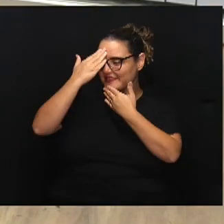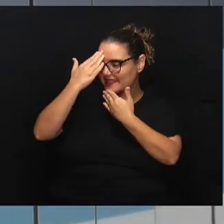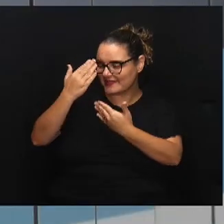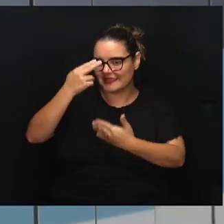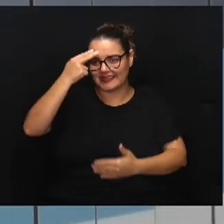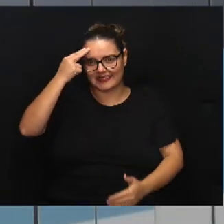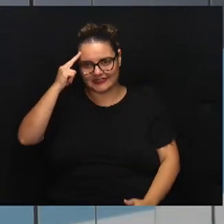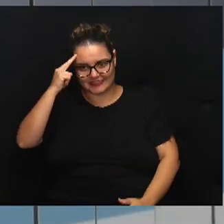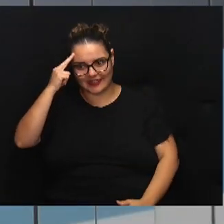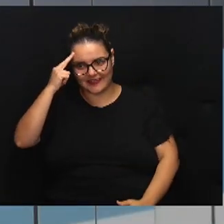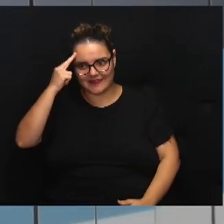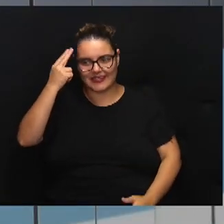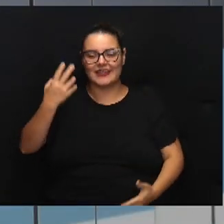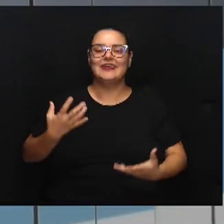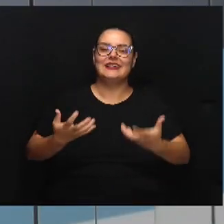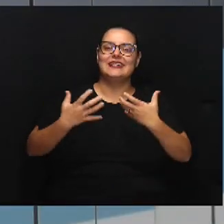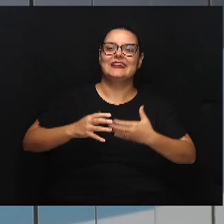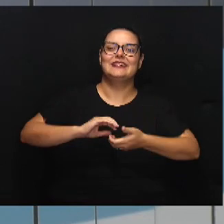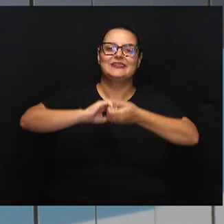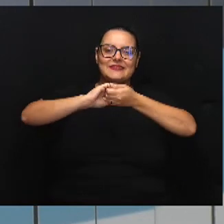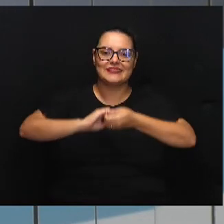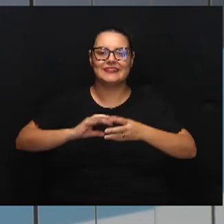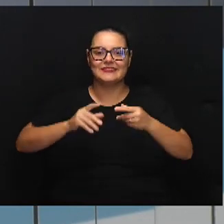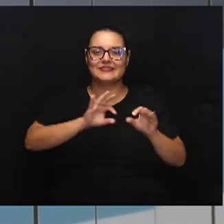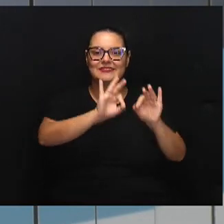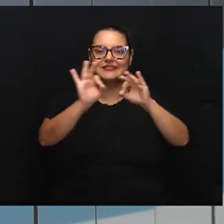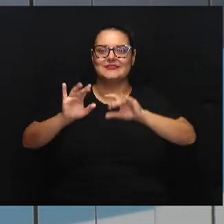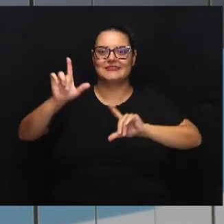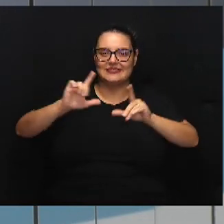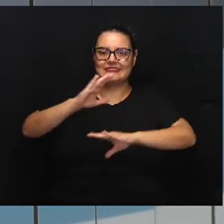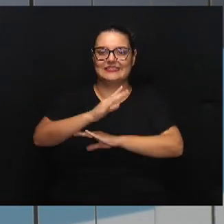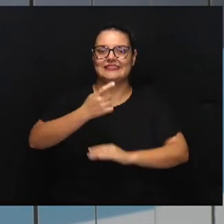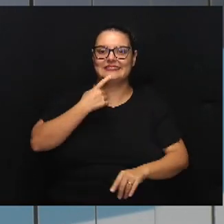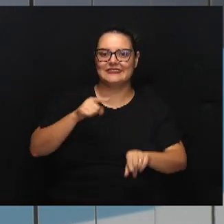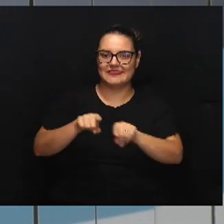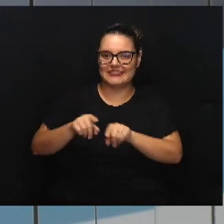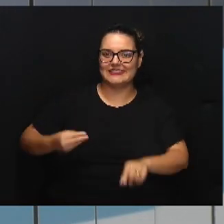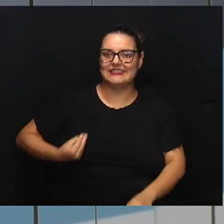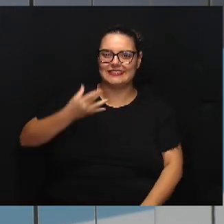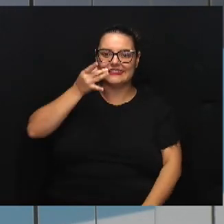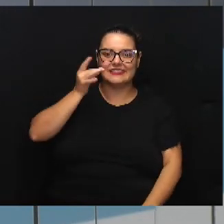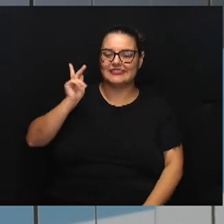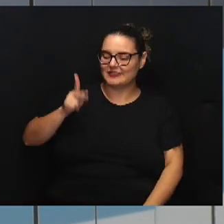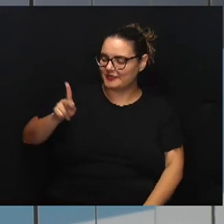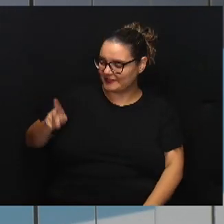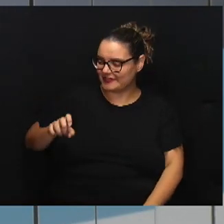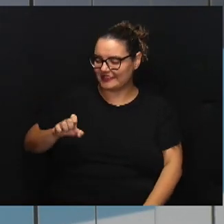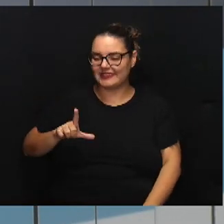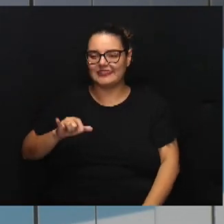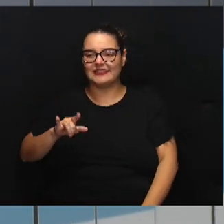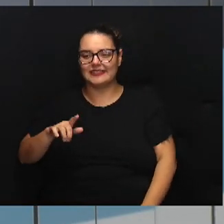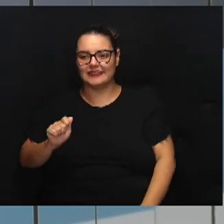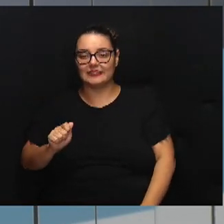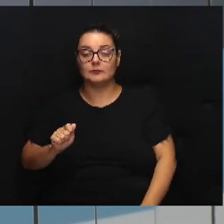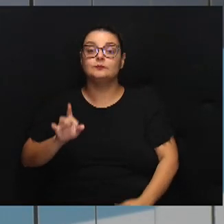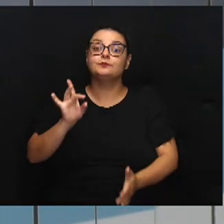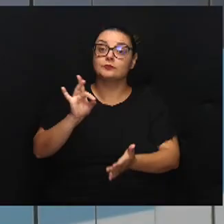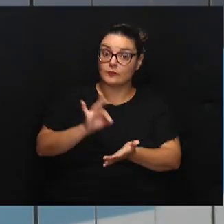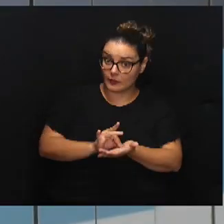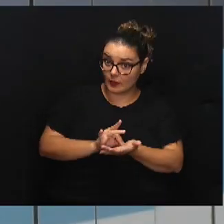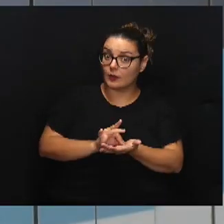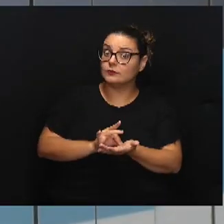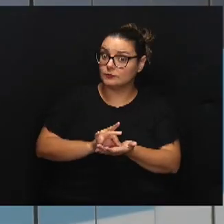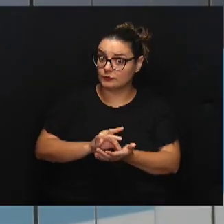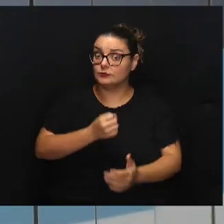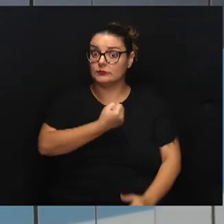Gabriel. Quero saudar todos que estão nos acompanhando aqui pela TV Câmara e também a presença da professora Eliana. Realmente são